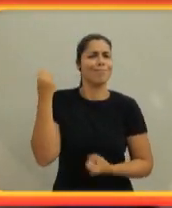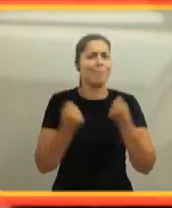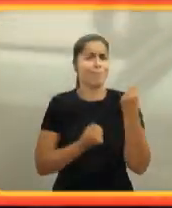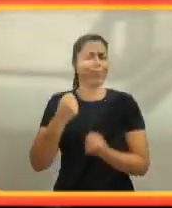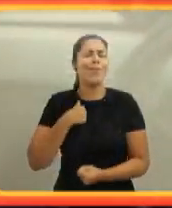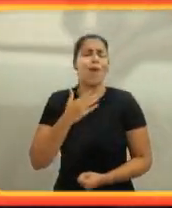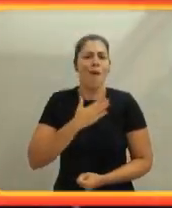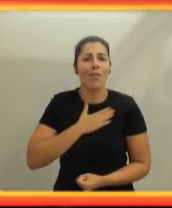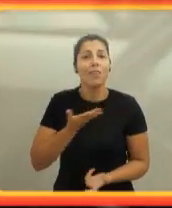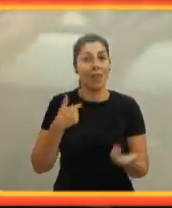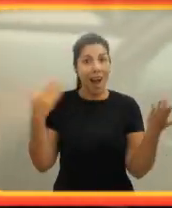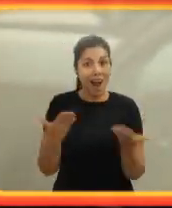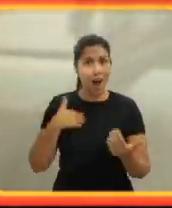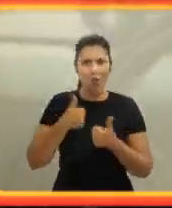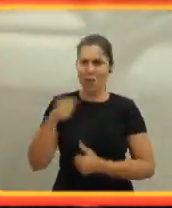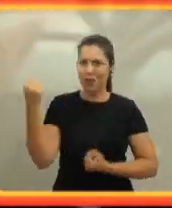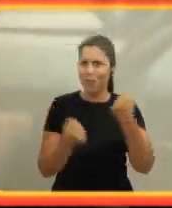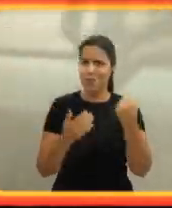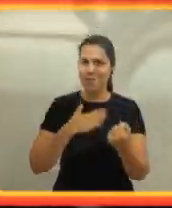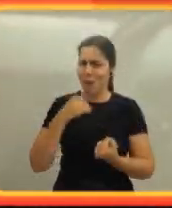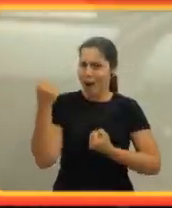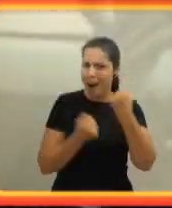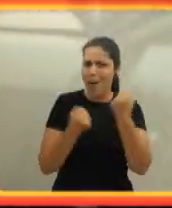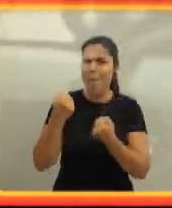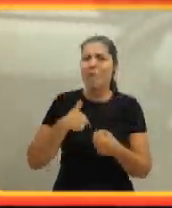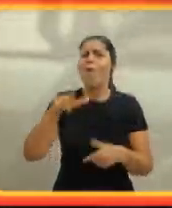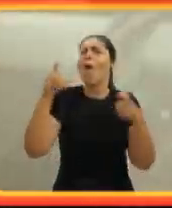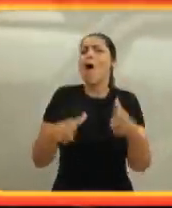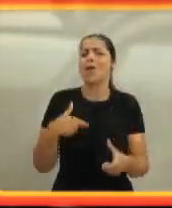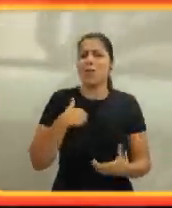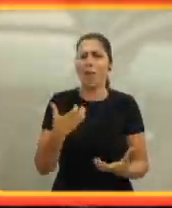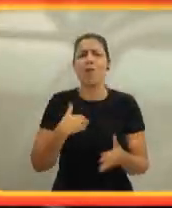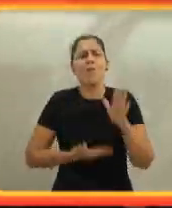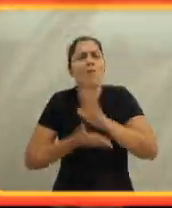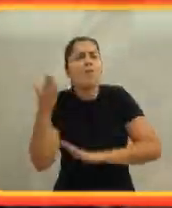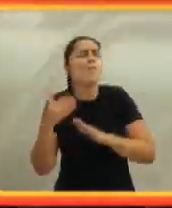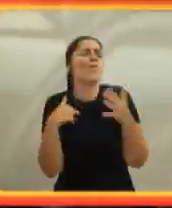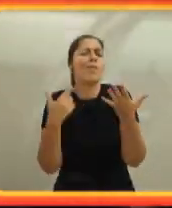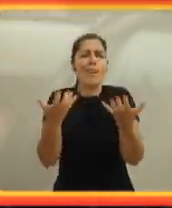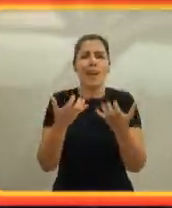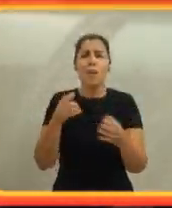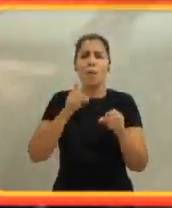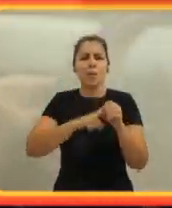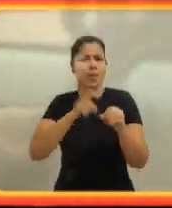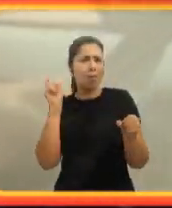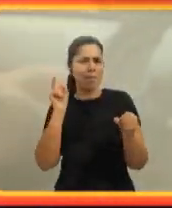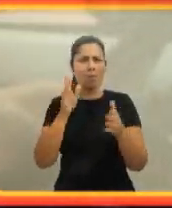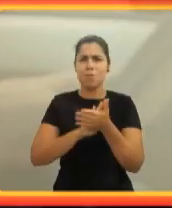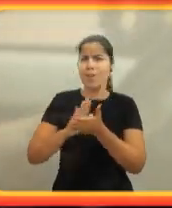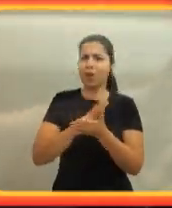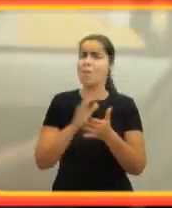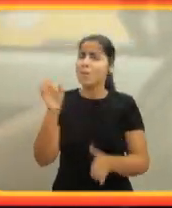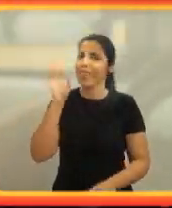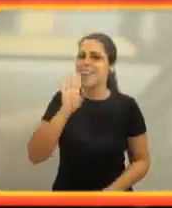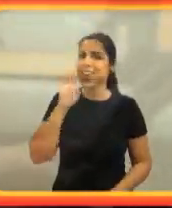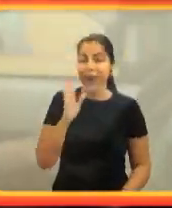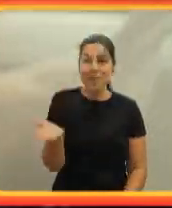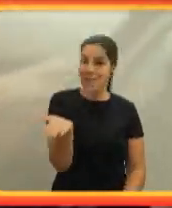como eu sempre gostei de dirigir, estou aqui dirigindo meu carrinho, vou para onde eu quero, viajo quando eu quero, sem depender de ninguém. É muito